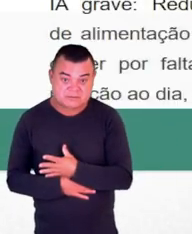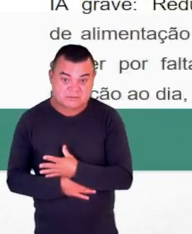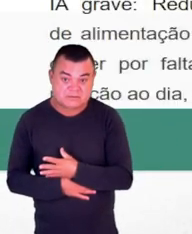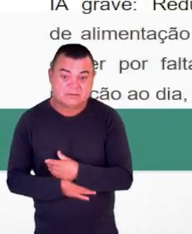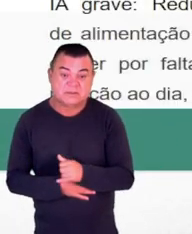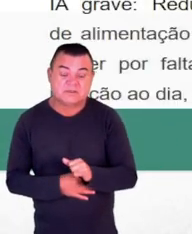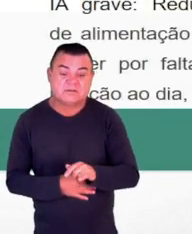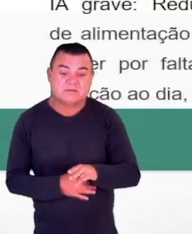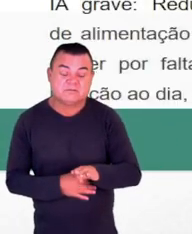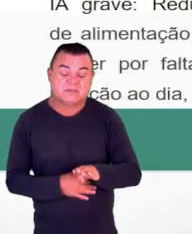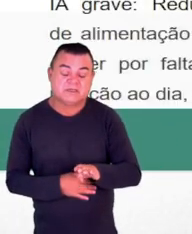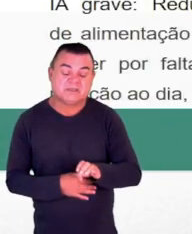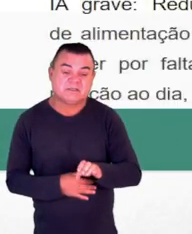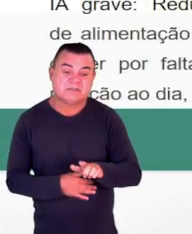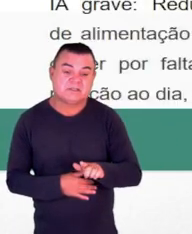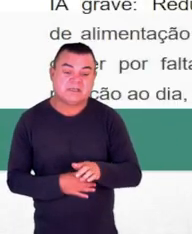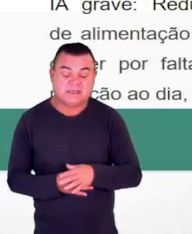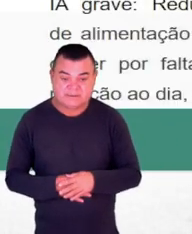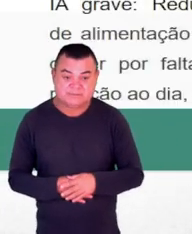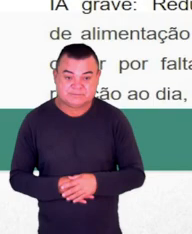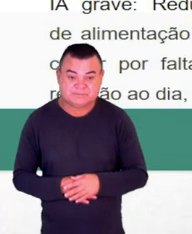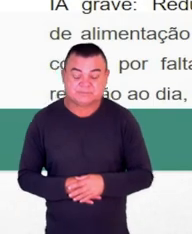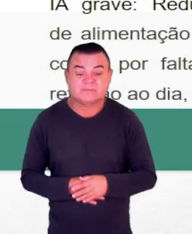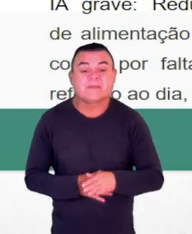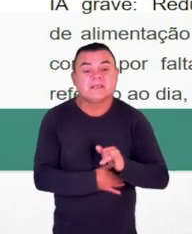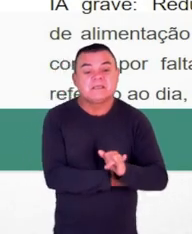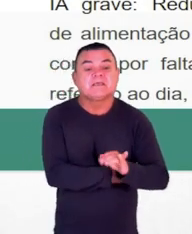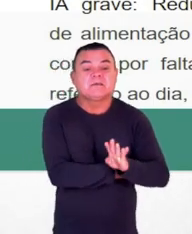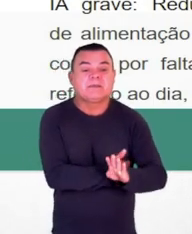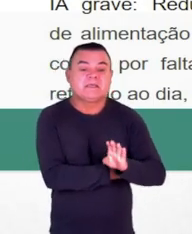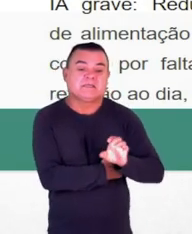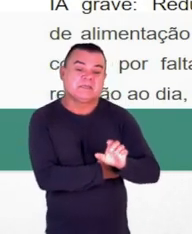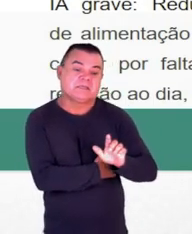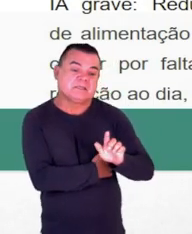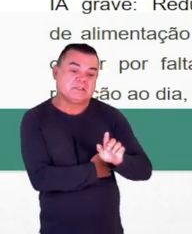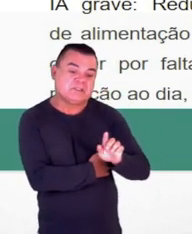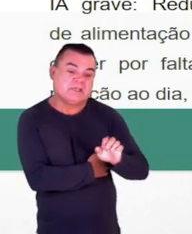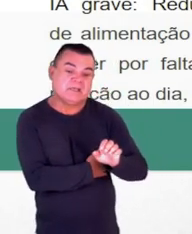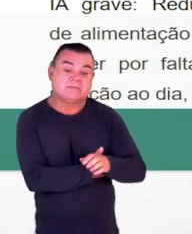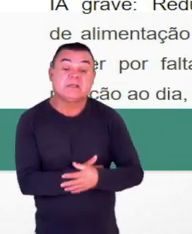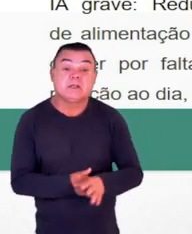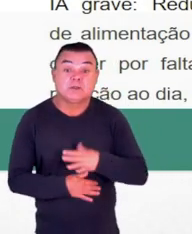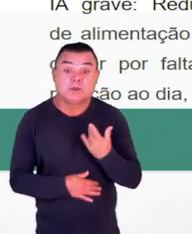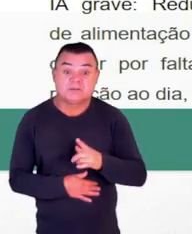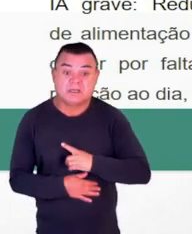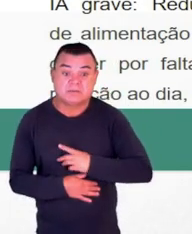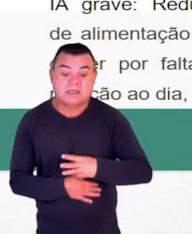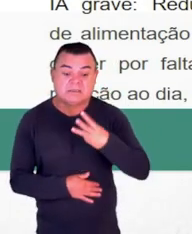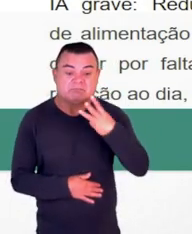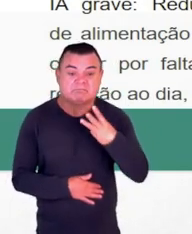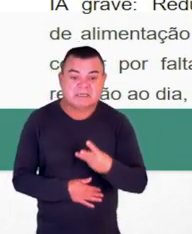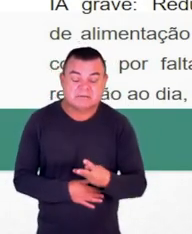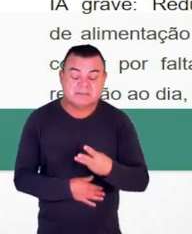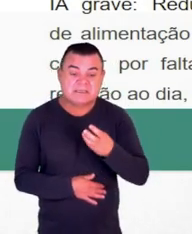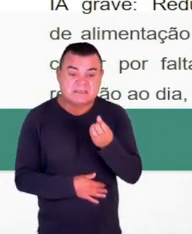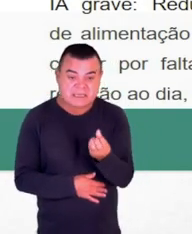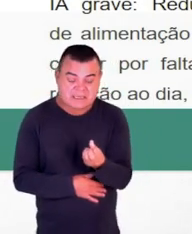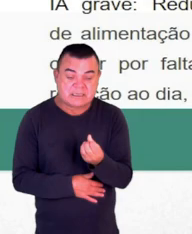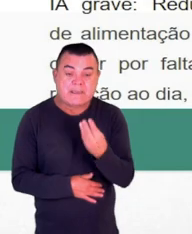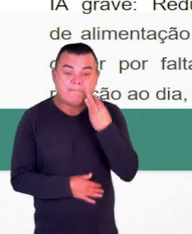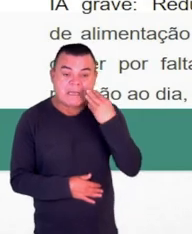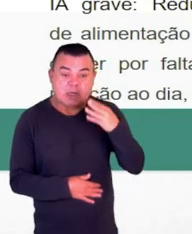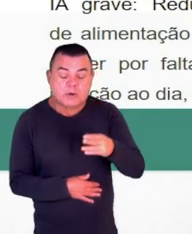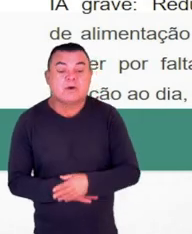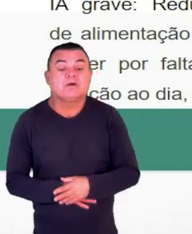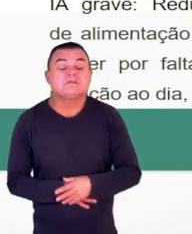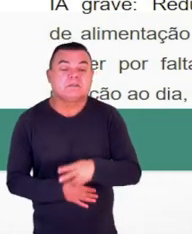vou perder muito tempo com esses dados mas acho que é importante dizer que a gente tem 3 3 milhões de pessoas né nessa situação de insegurança alimentar